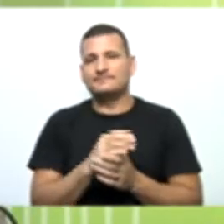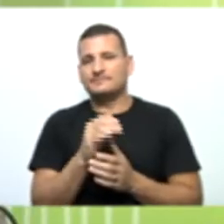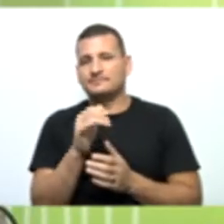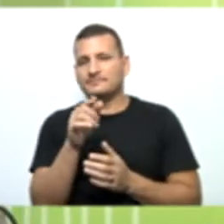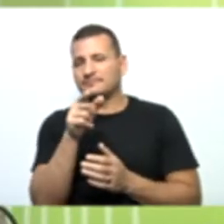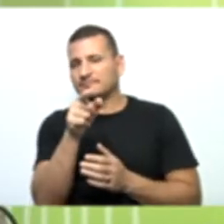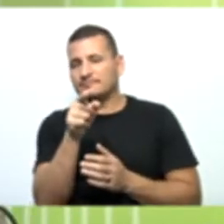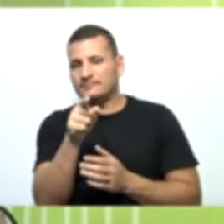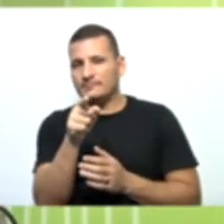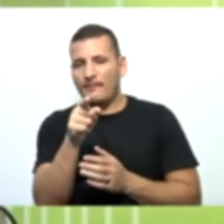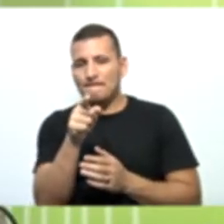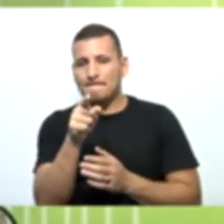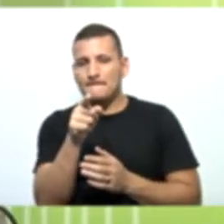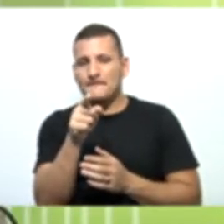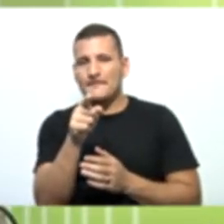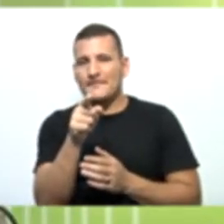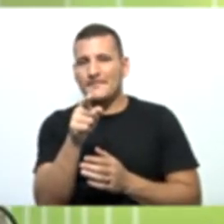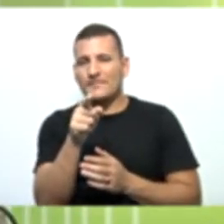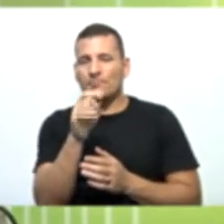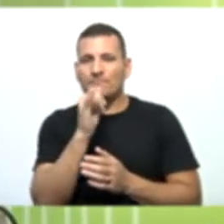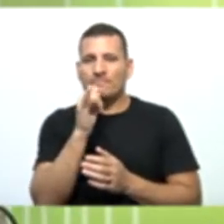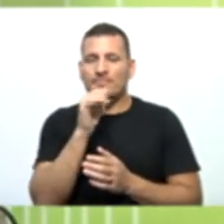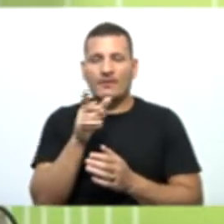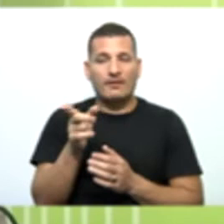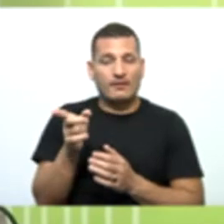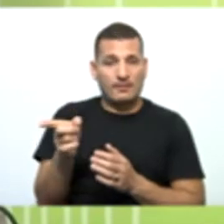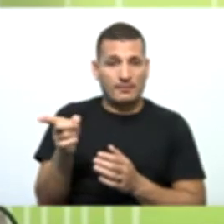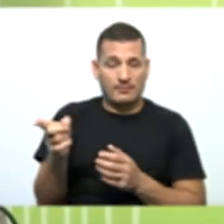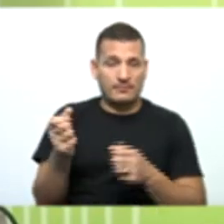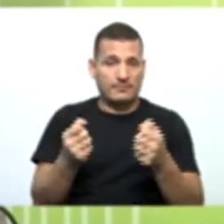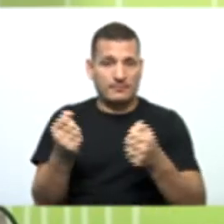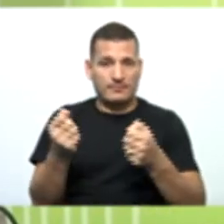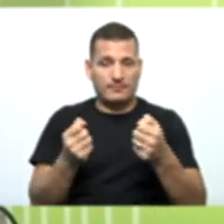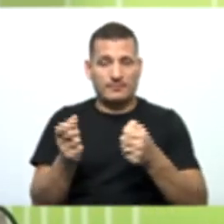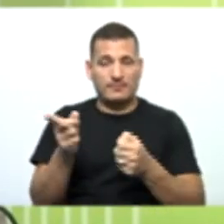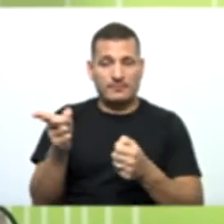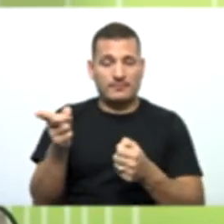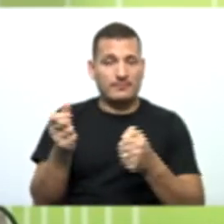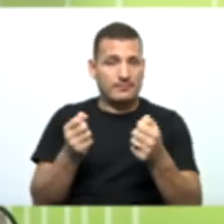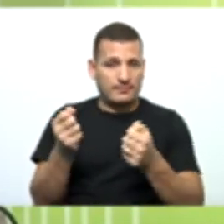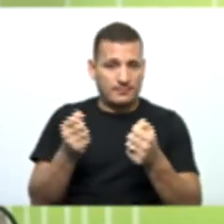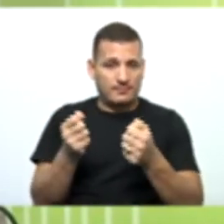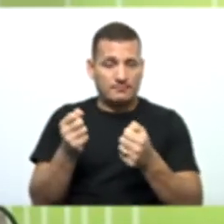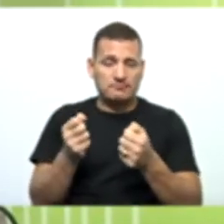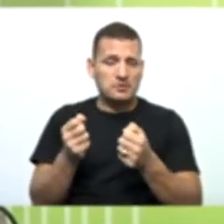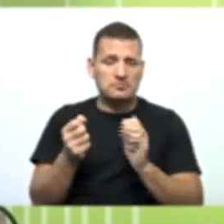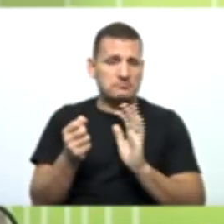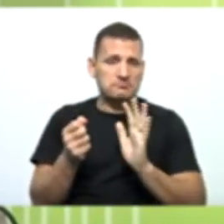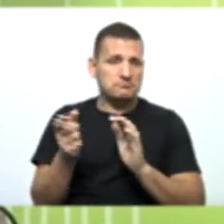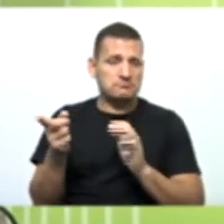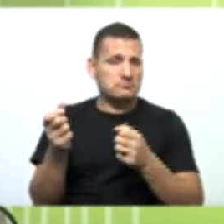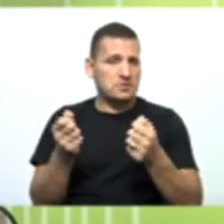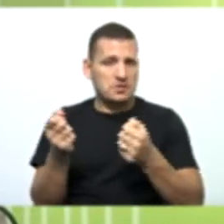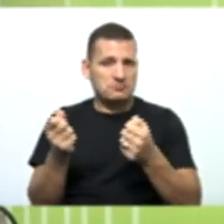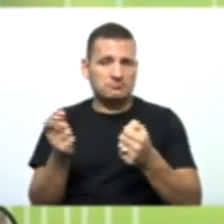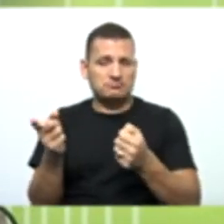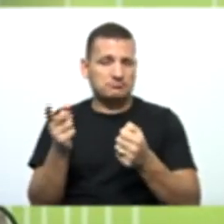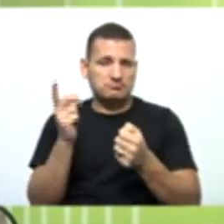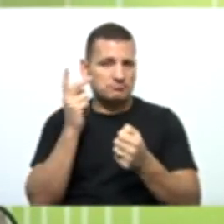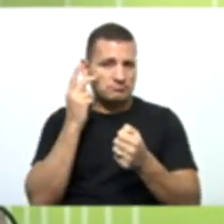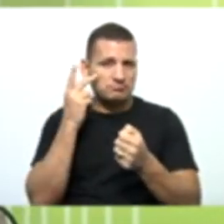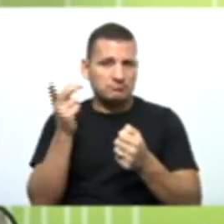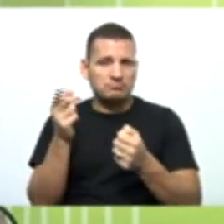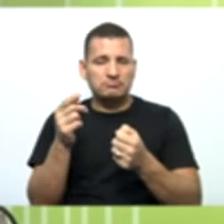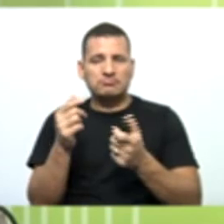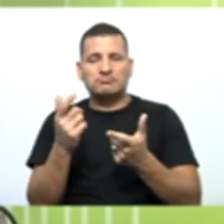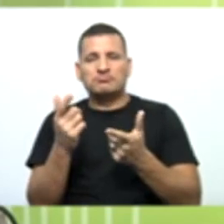você é aquele carro. Aquele carro, ele é um carro conversível. Aquele ali é